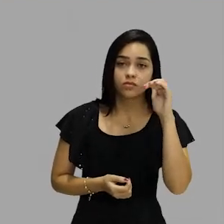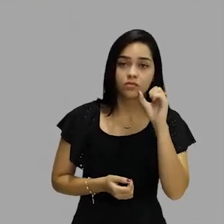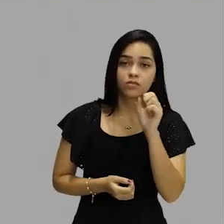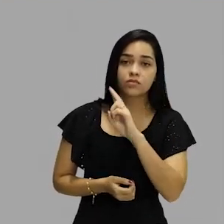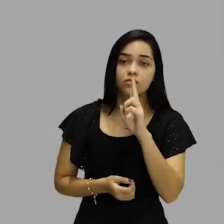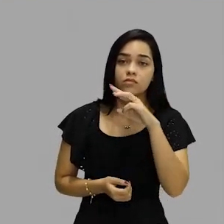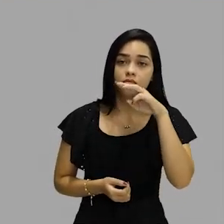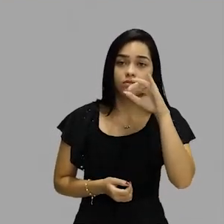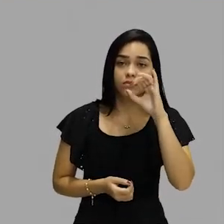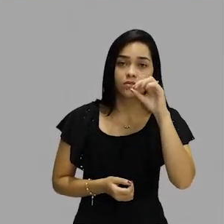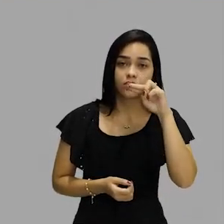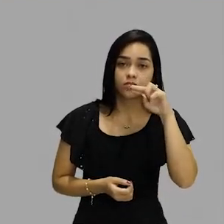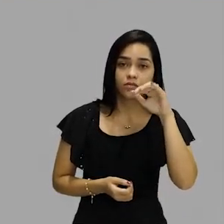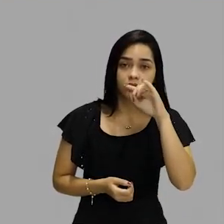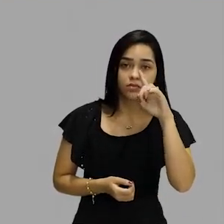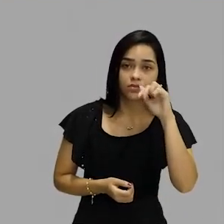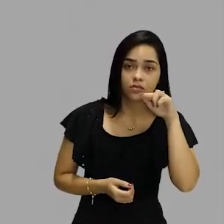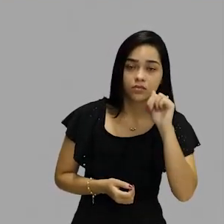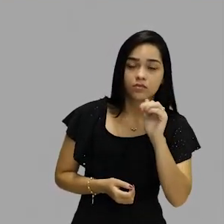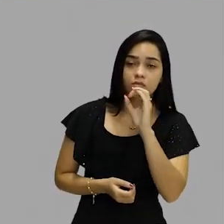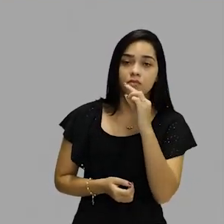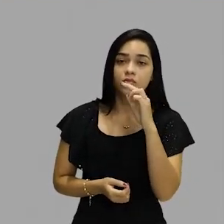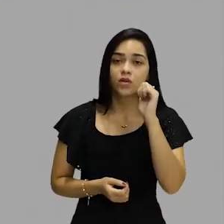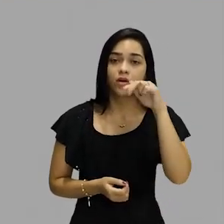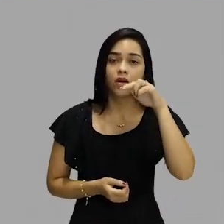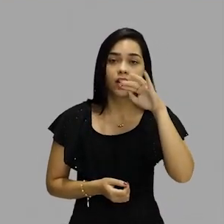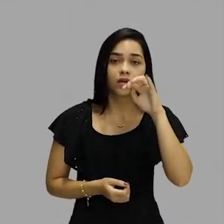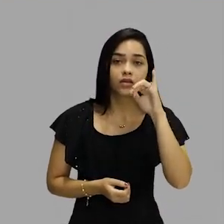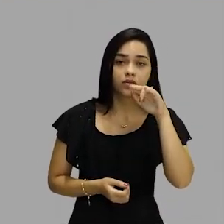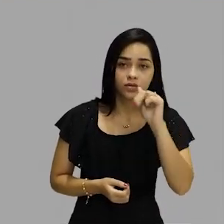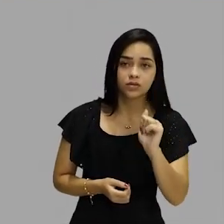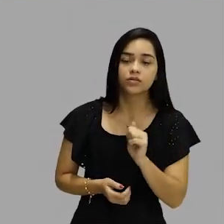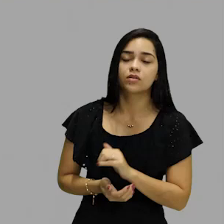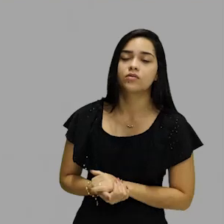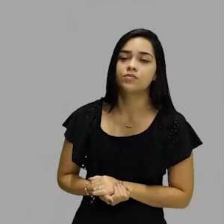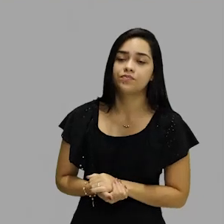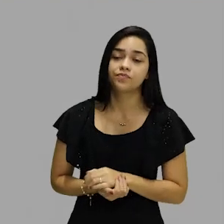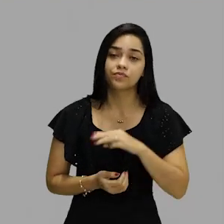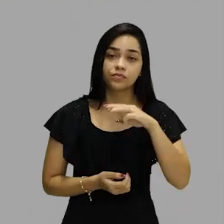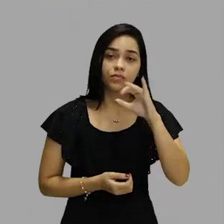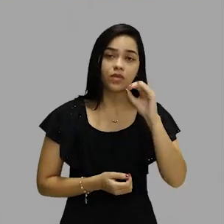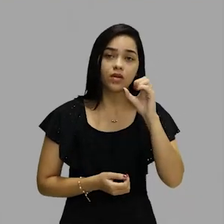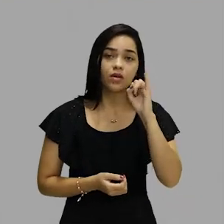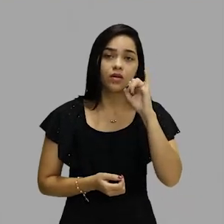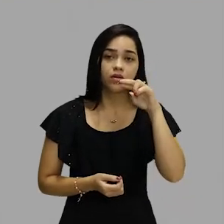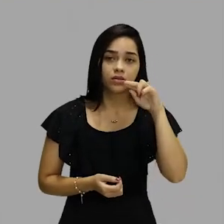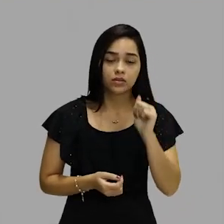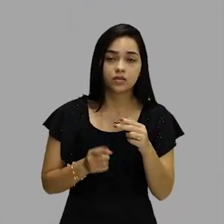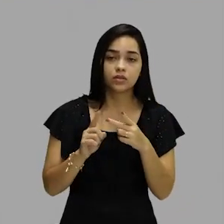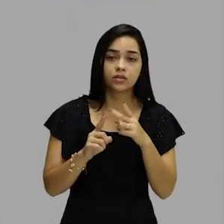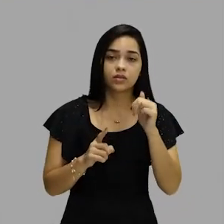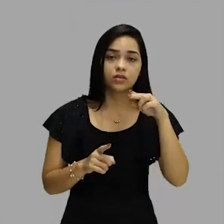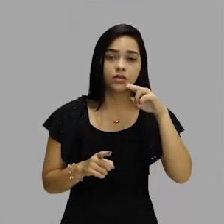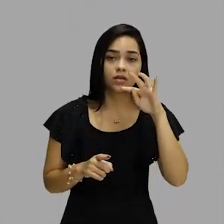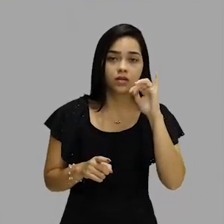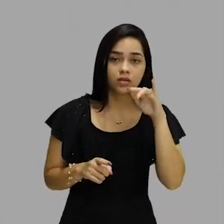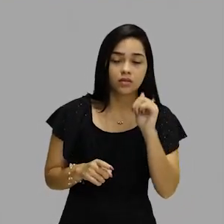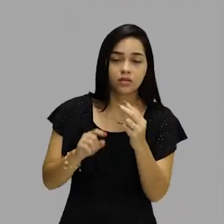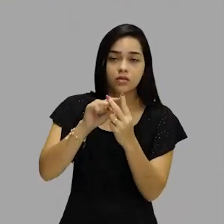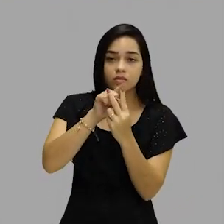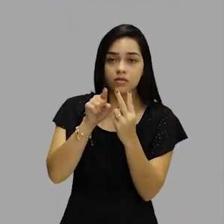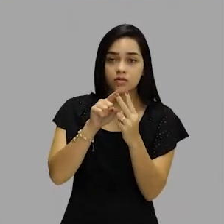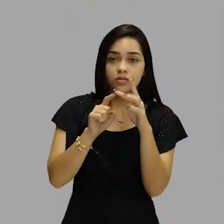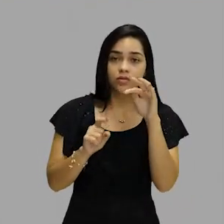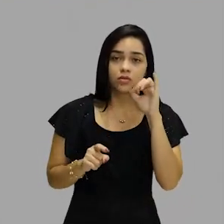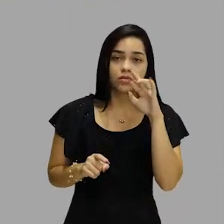de miosina e actina, ok? Miosina e actina. Então, graças a essas